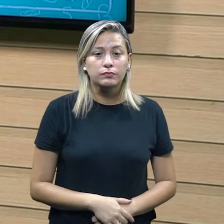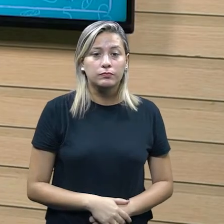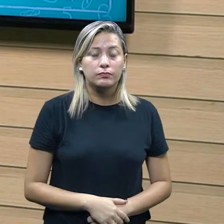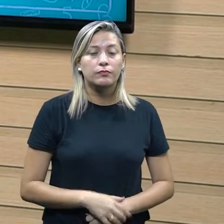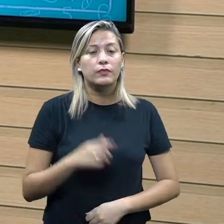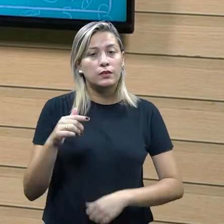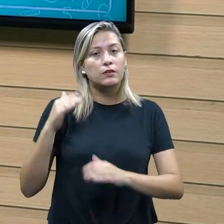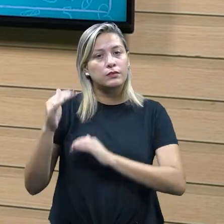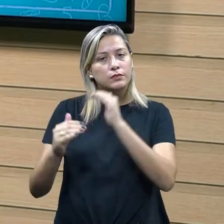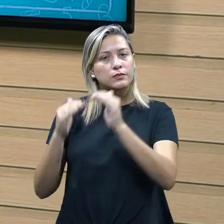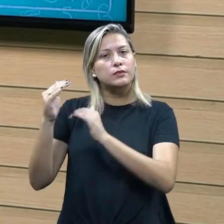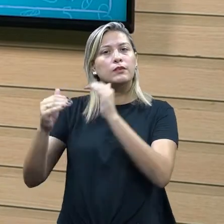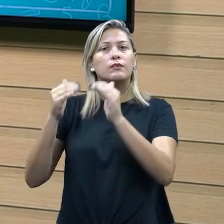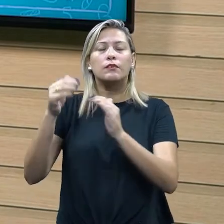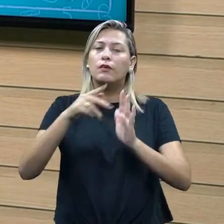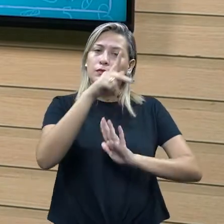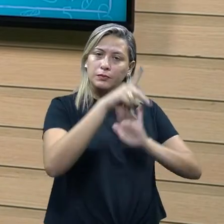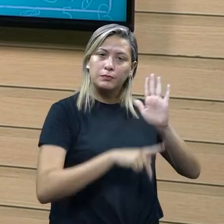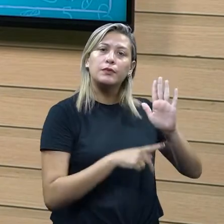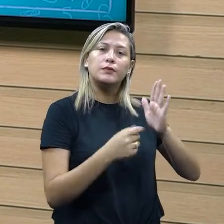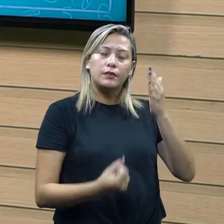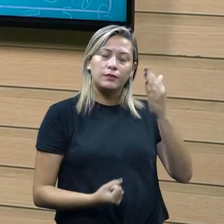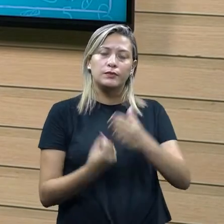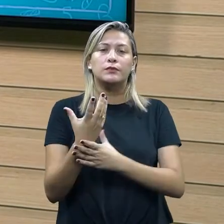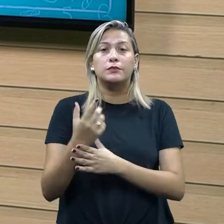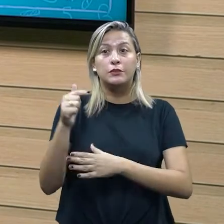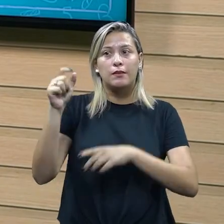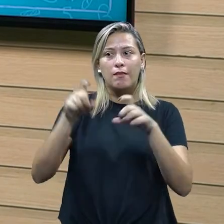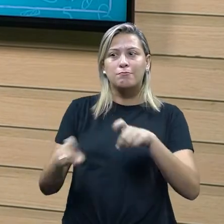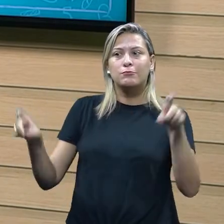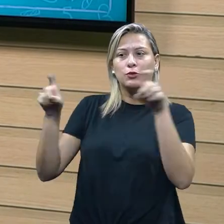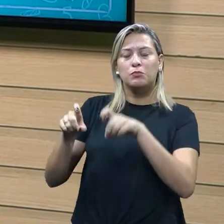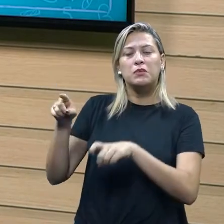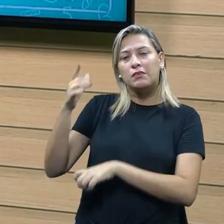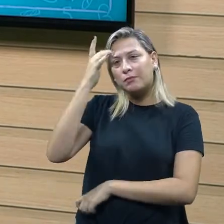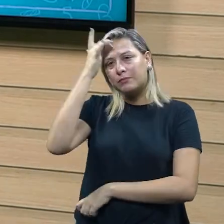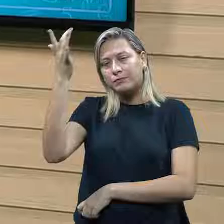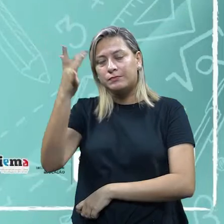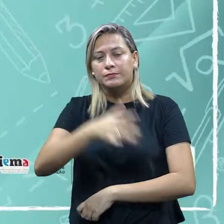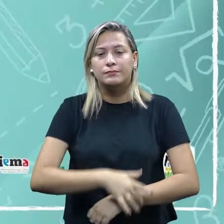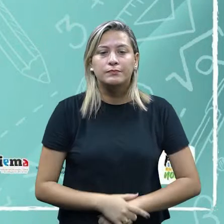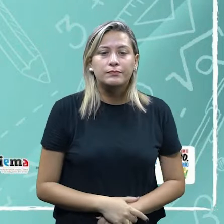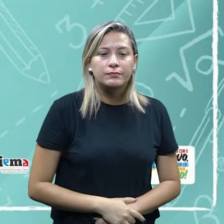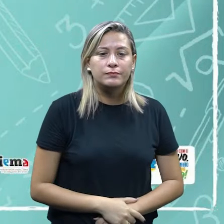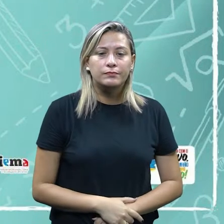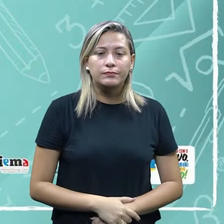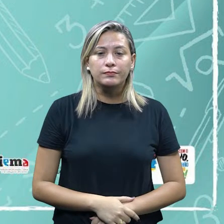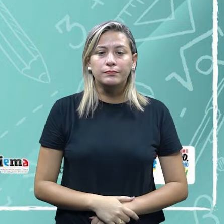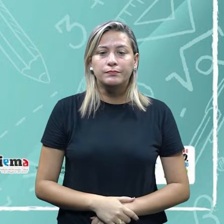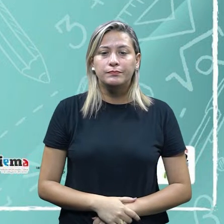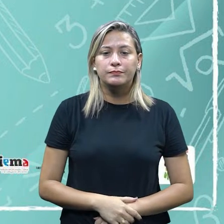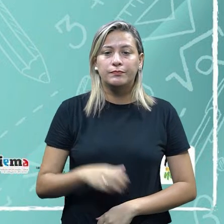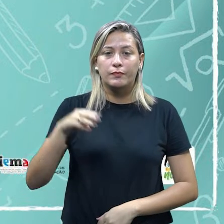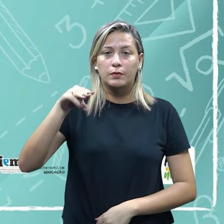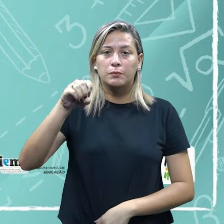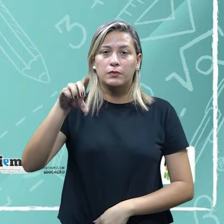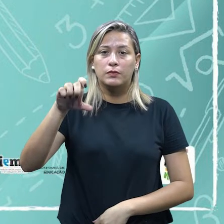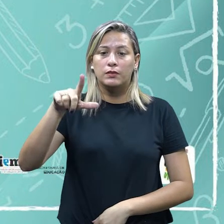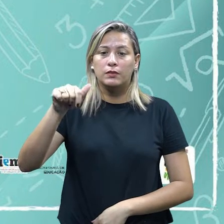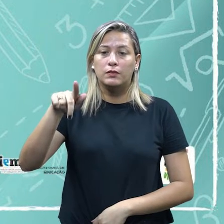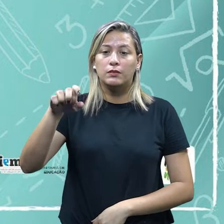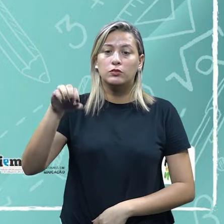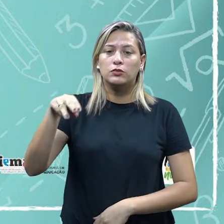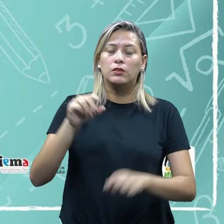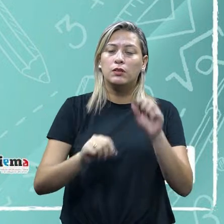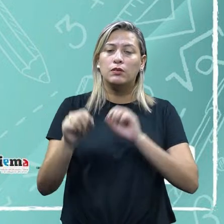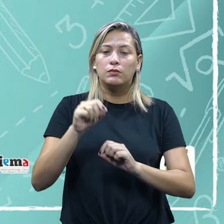que conseguem desenvolver todos esses projetos ali na tela do computador, né? Bem mais fácil. Então a modelagem ela consiste basicamente na criação